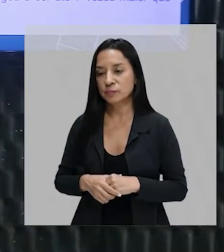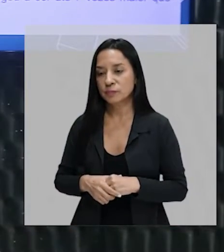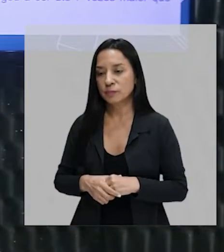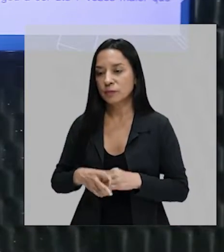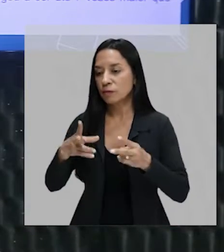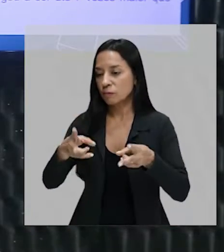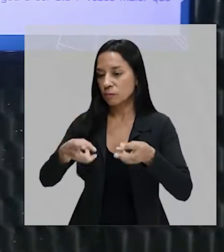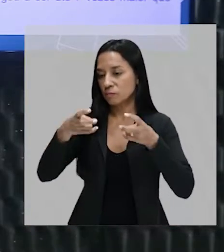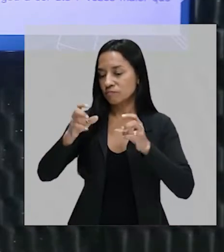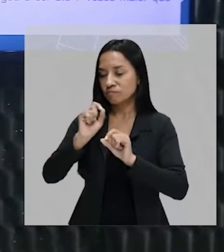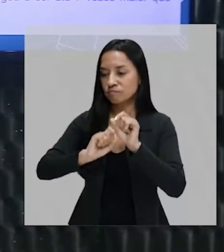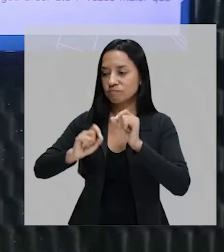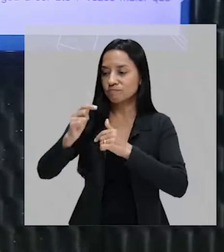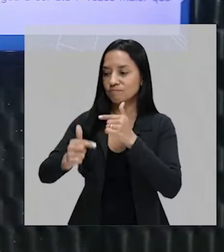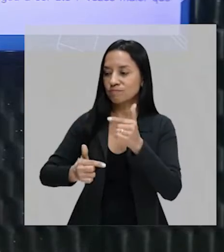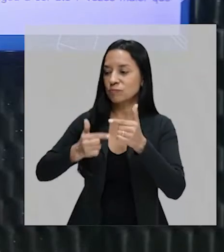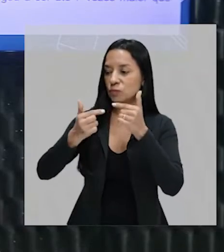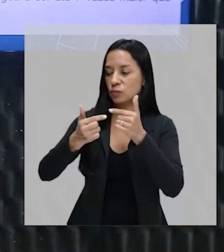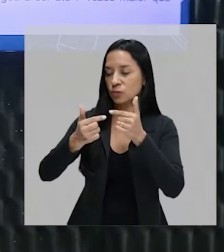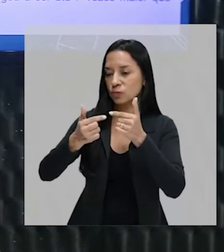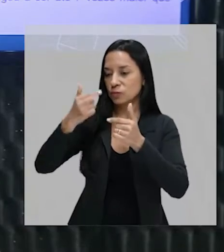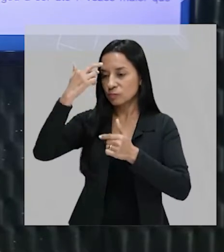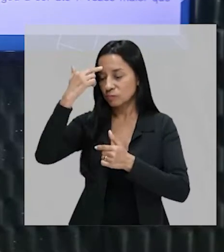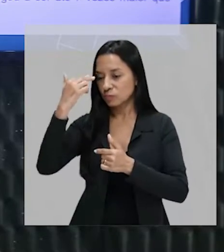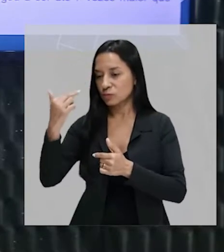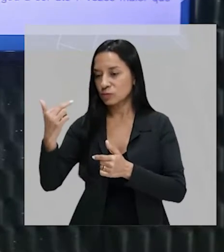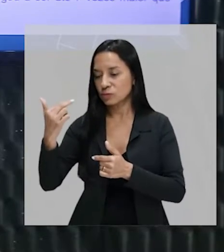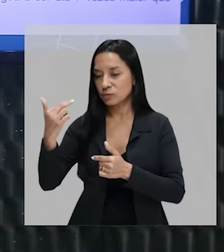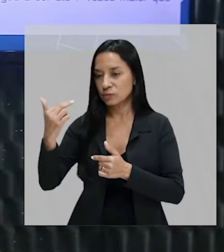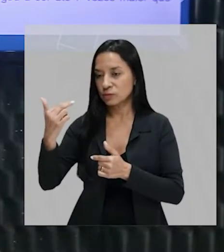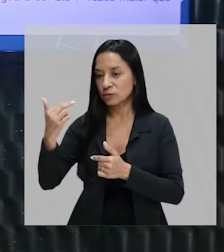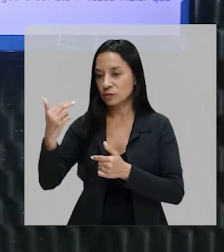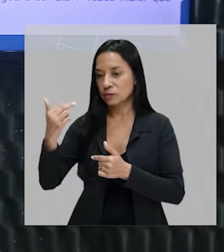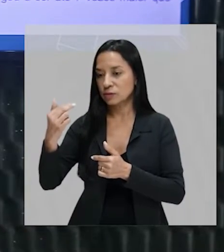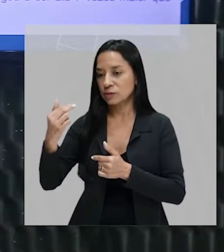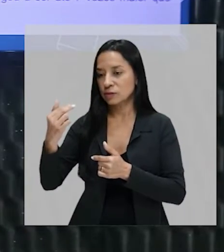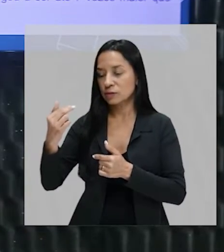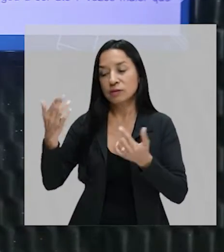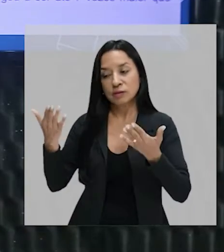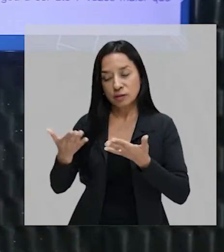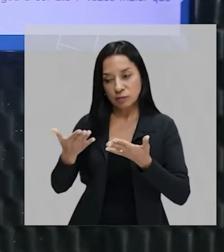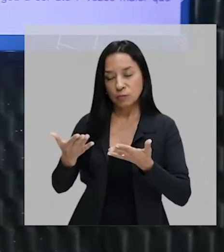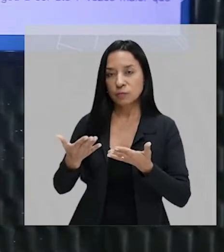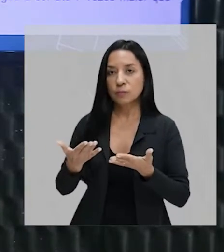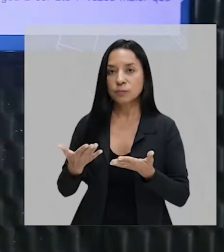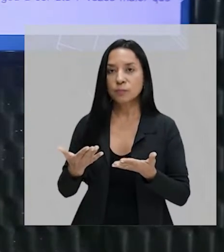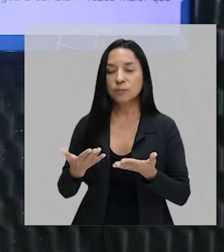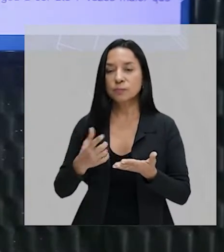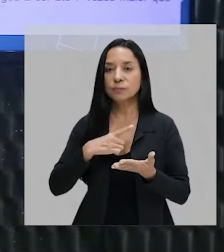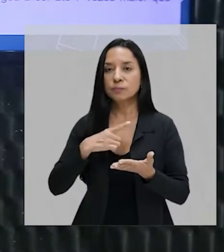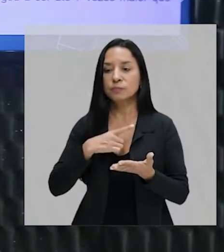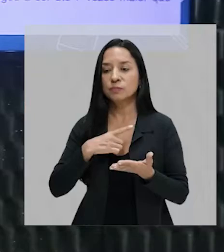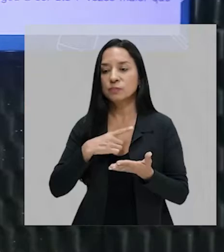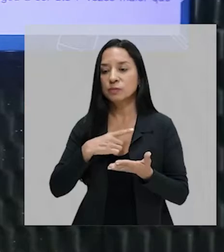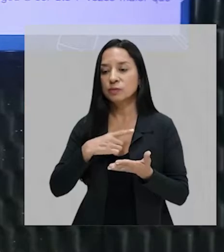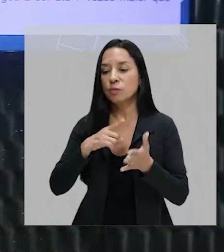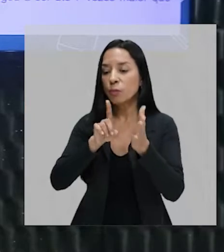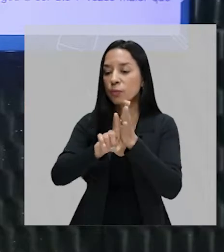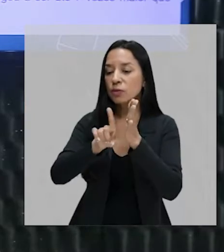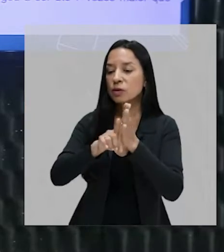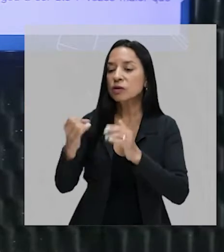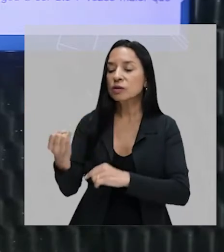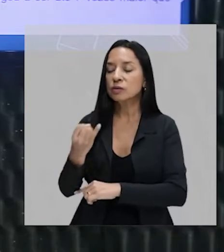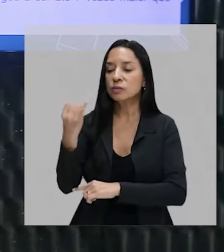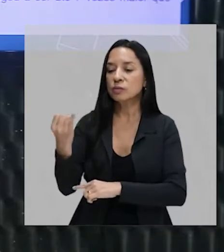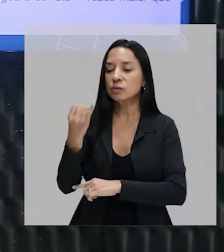o e observe que essa luta é uma luta histórica e recentemente agora mesmo nós temos um dado importante